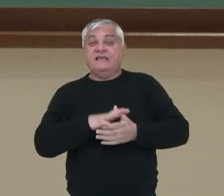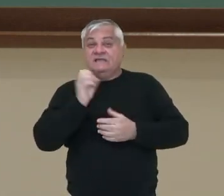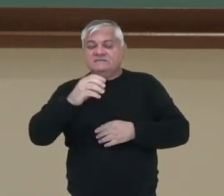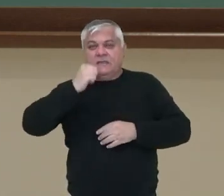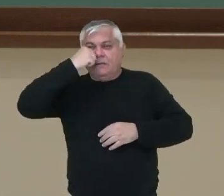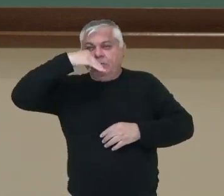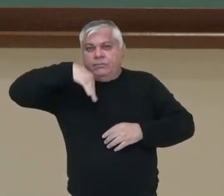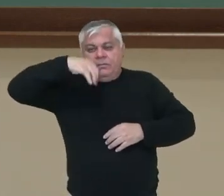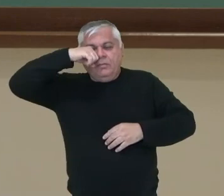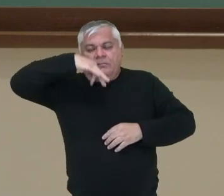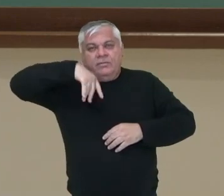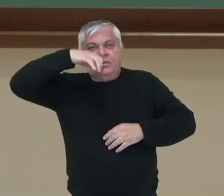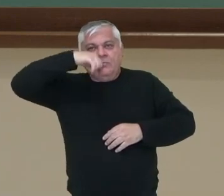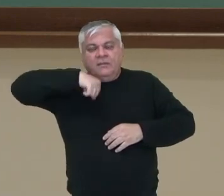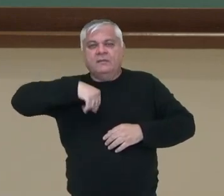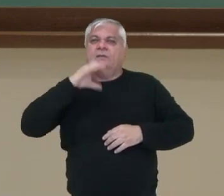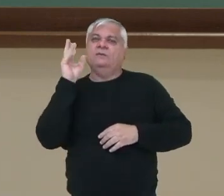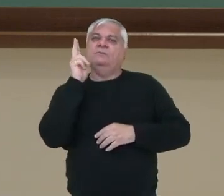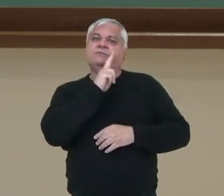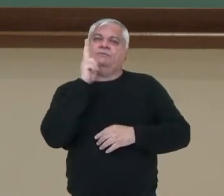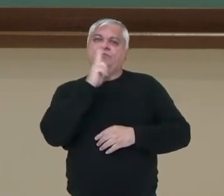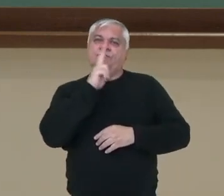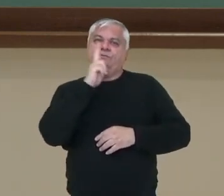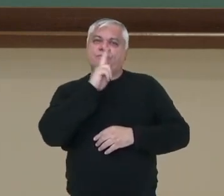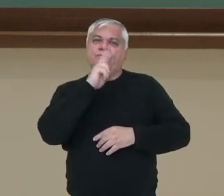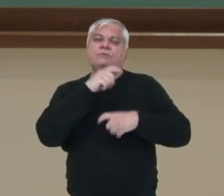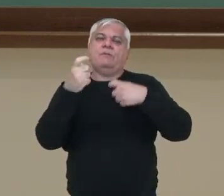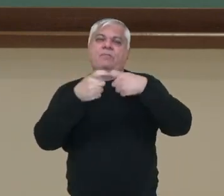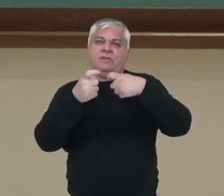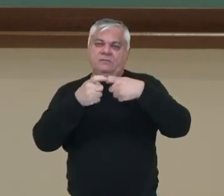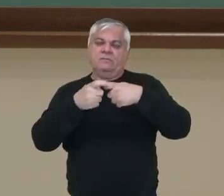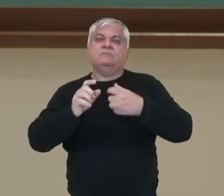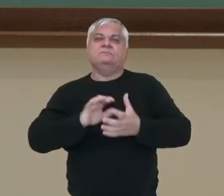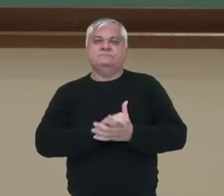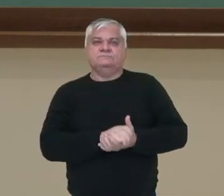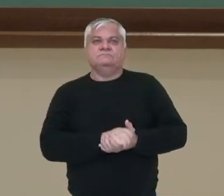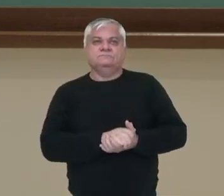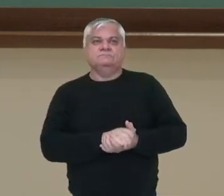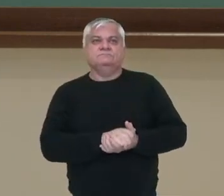resolve, várias vezes tentando, tem que procurar a atenção médica, ok?